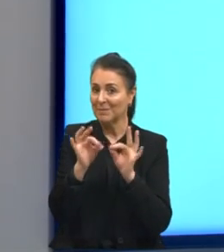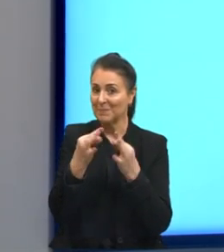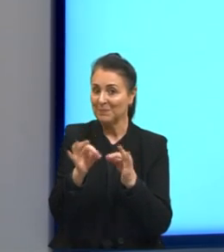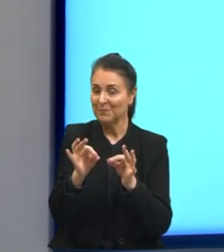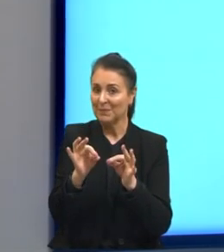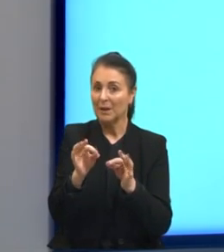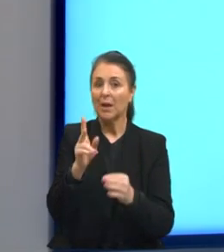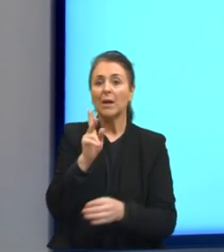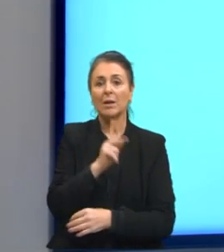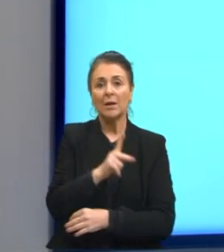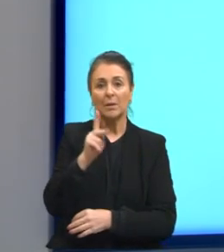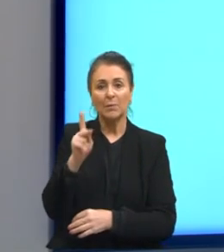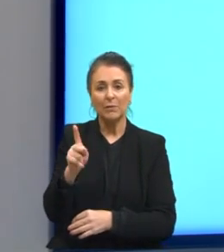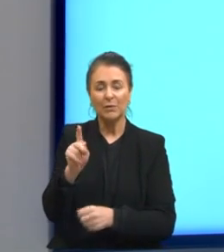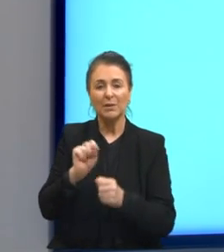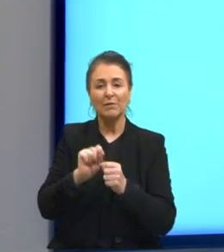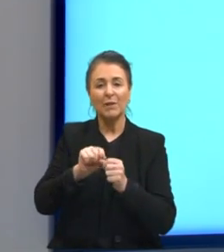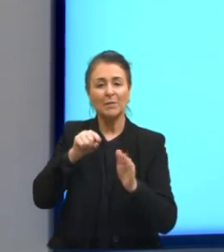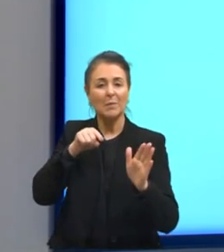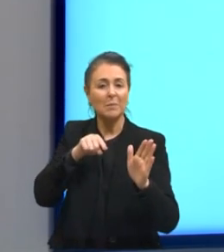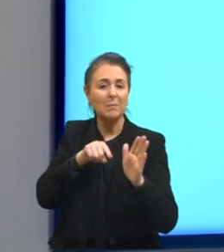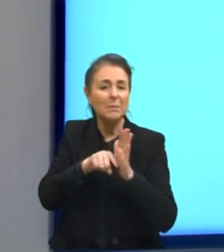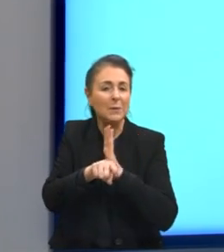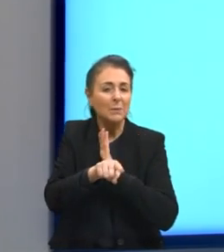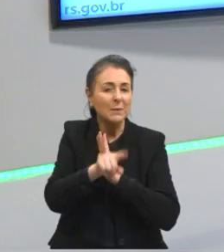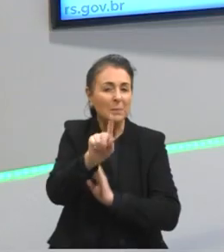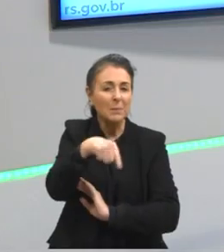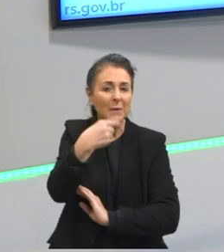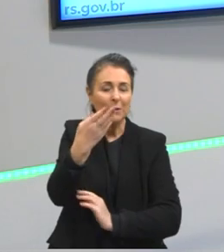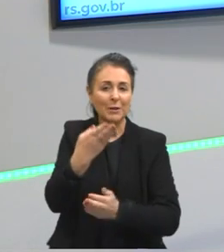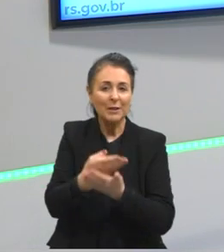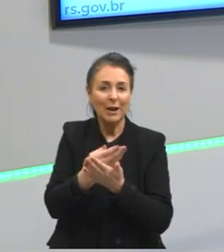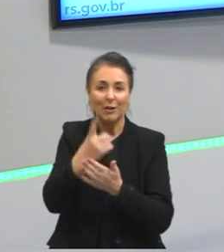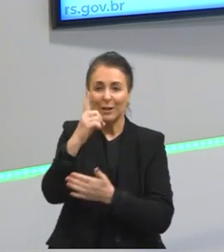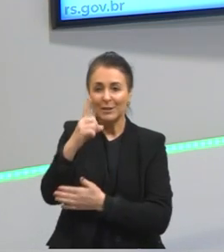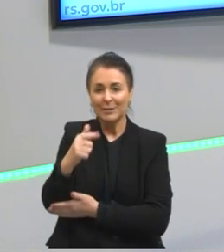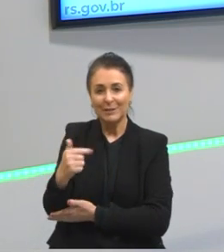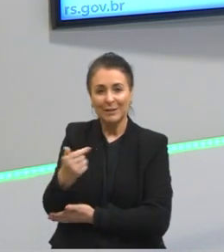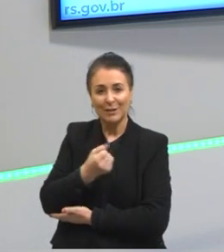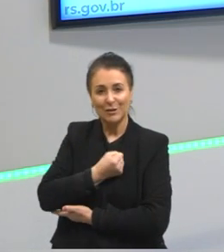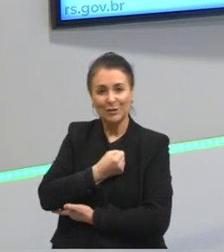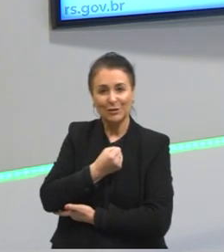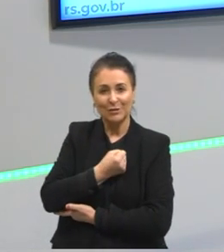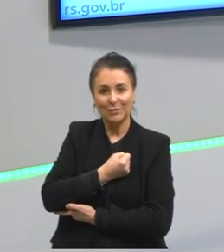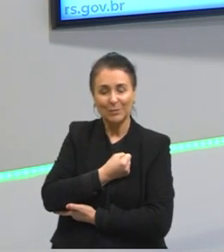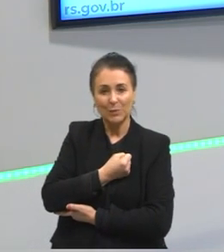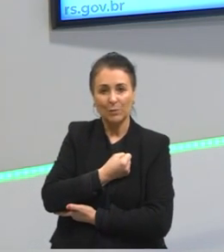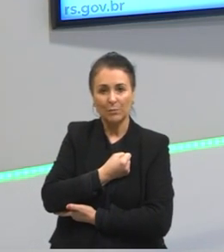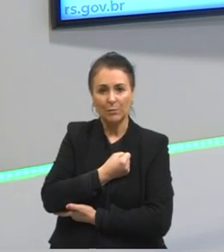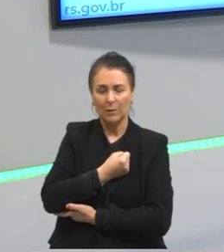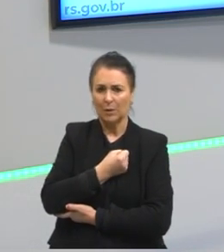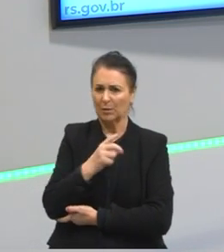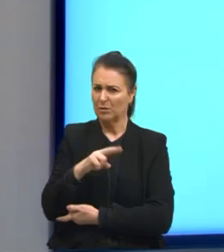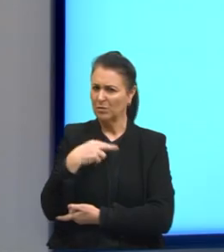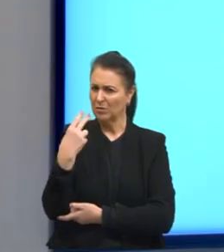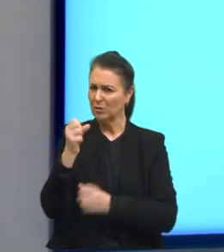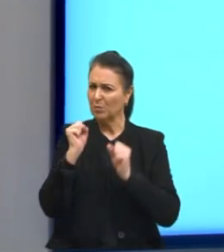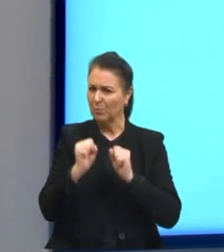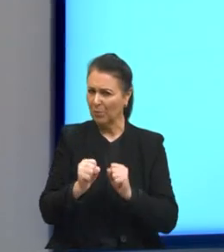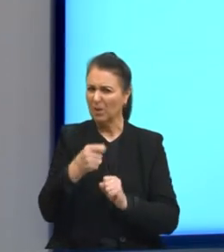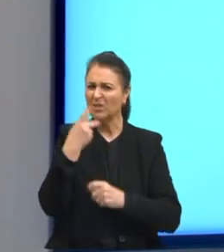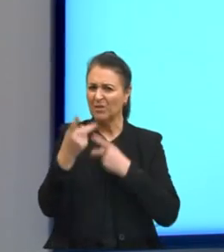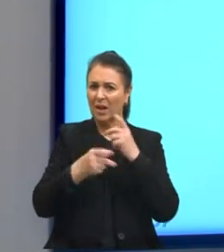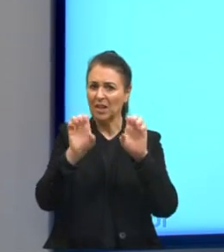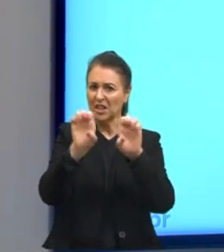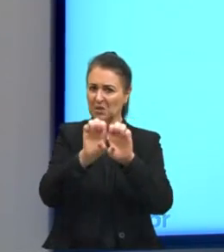já deixo aqui uma pergunta engatilhada para a nossa aula 17. A gente pode dizer que a estrutura